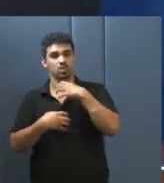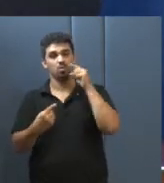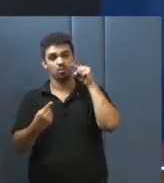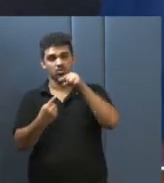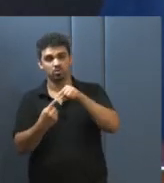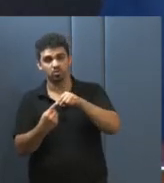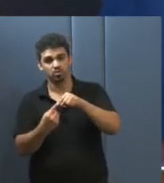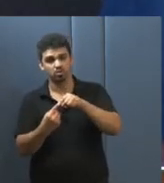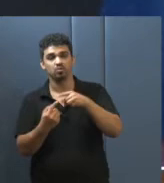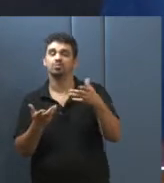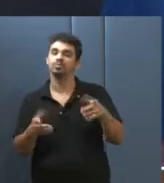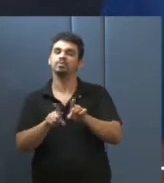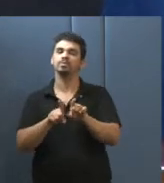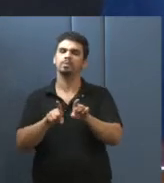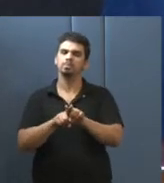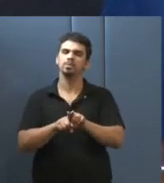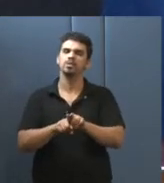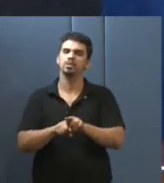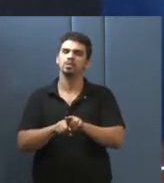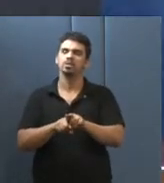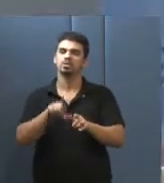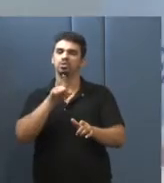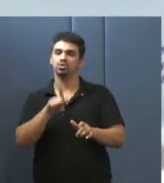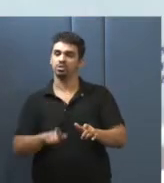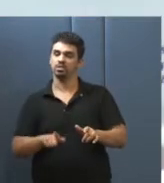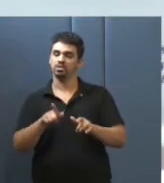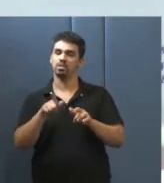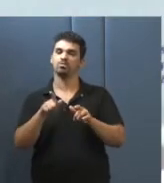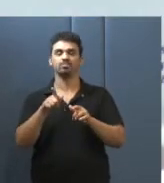comércio exterior, as suas visões de gestão de dívida pública.